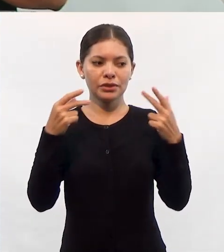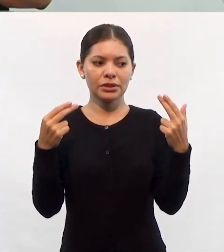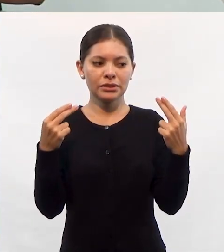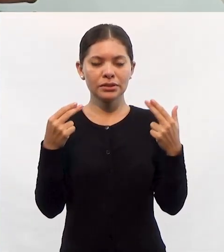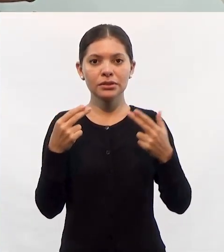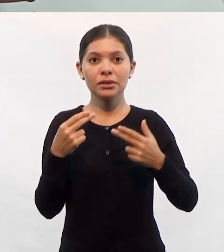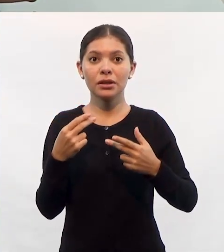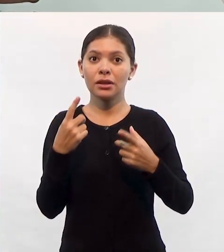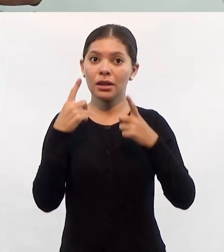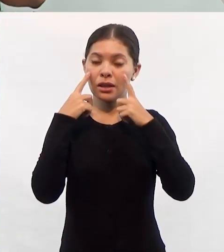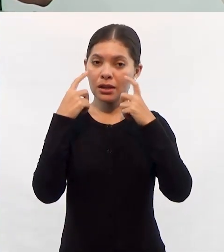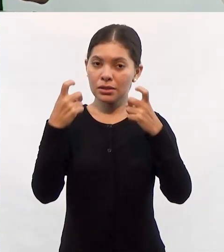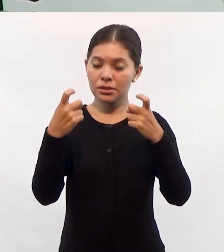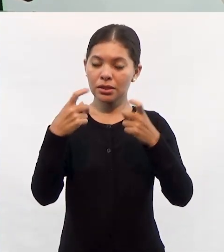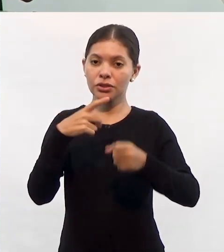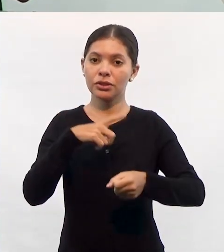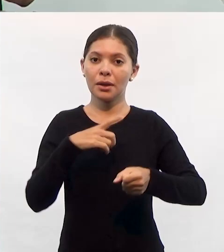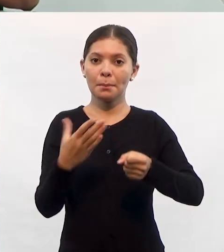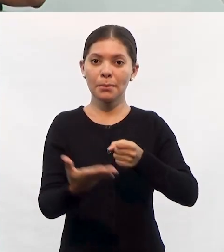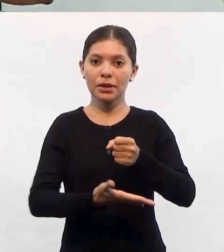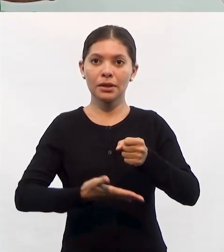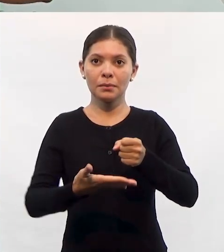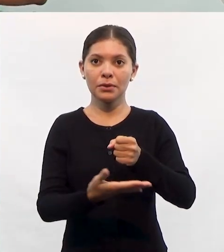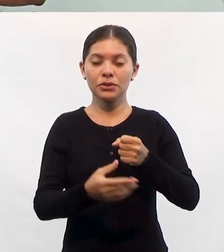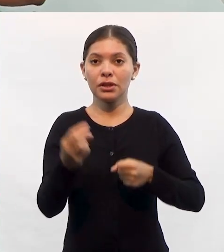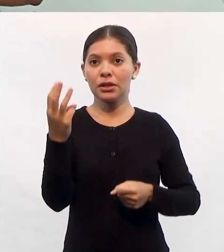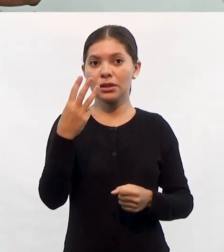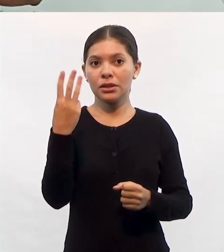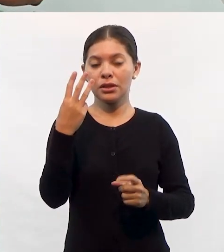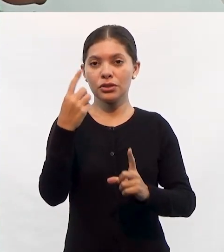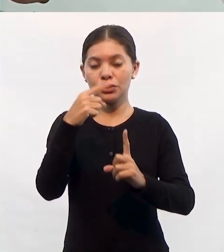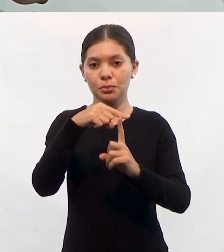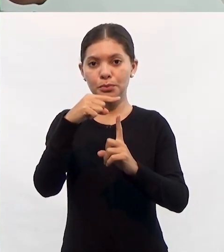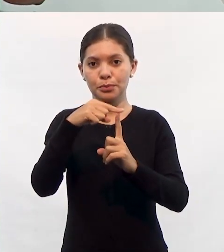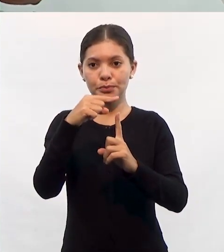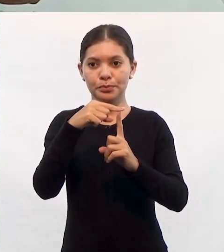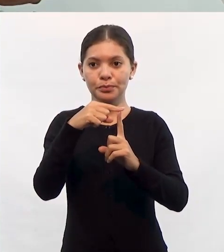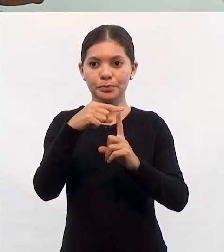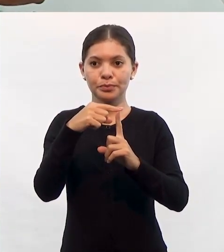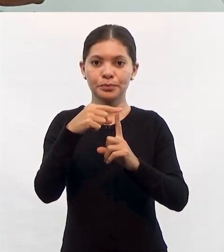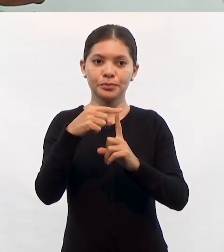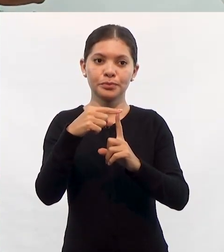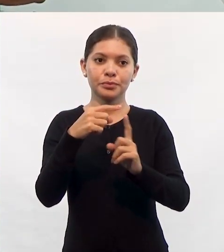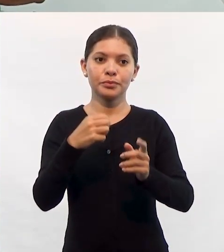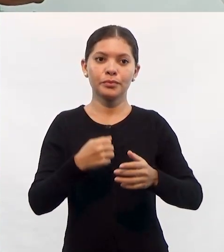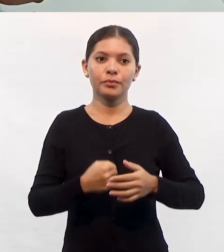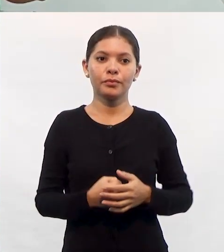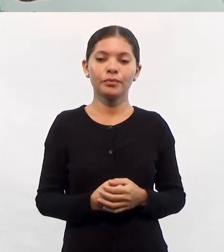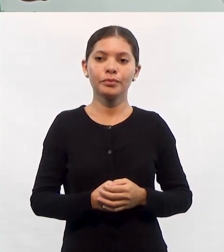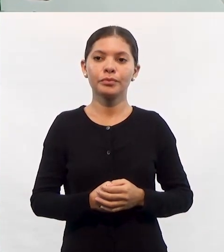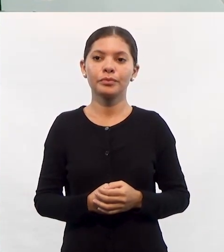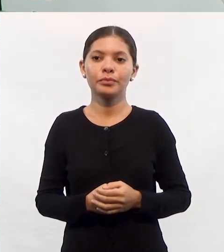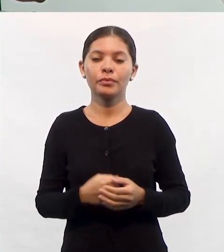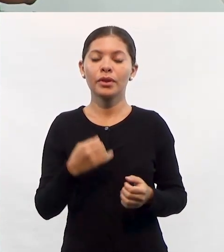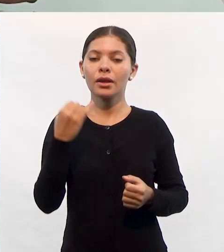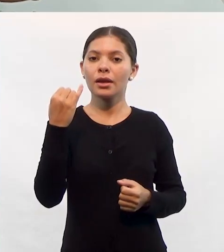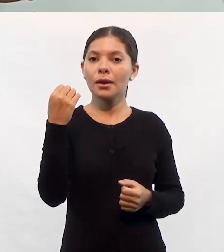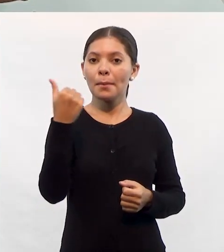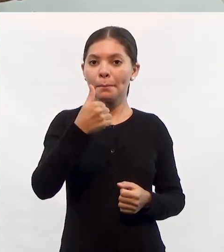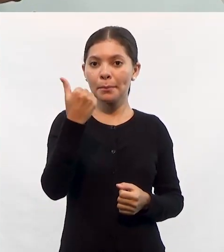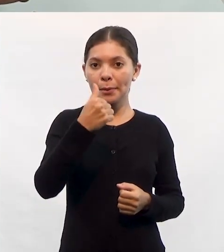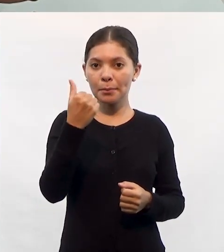nós podemos ter basicamente três tipos de planejamento primeiro planejamento é o planejamento